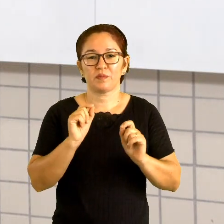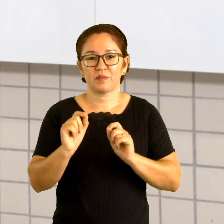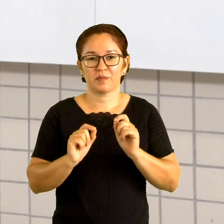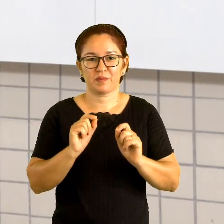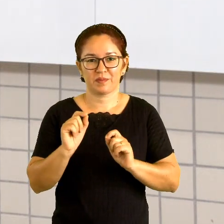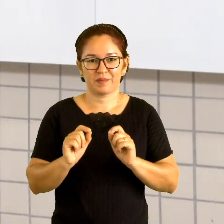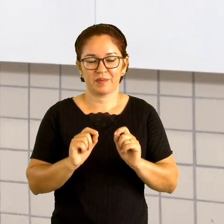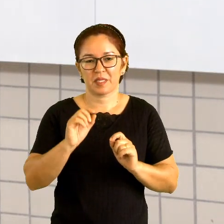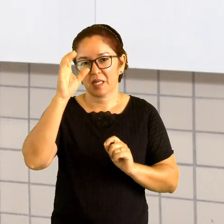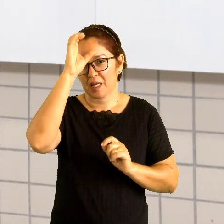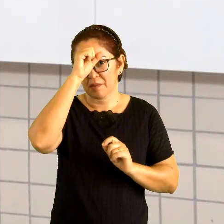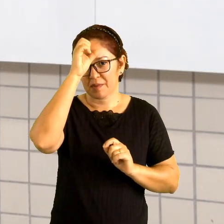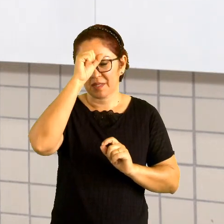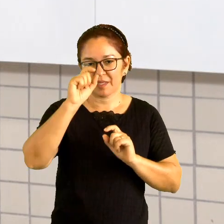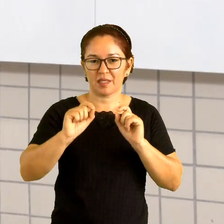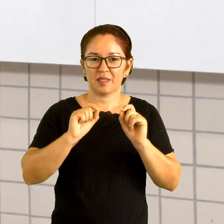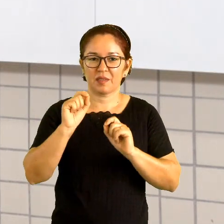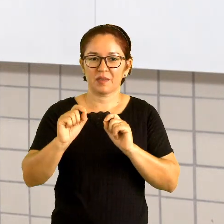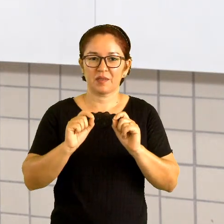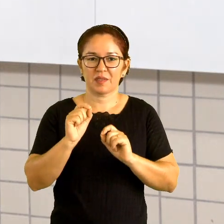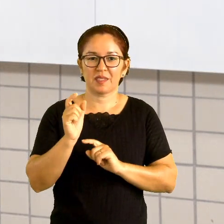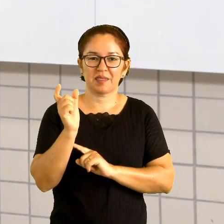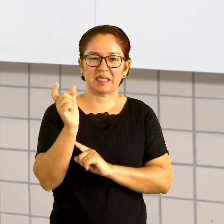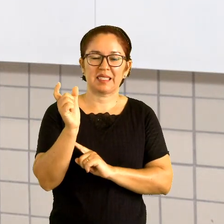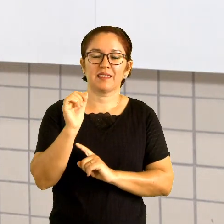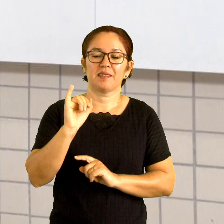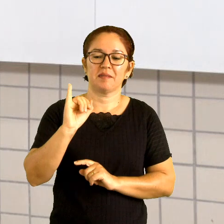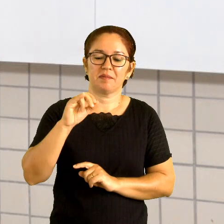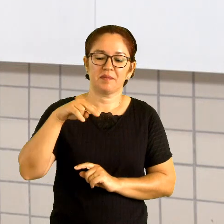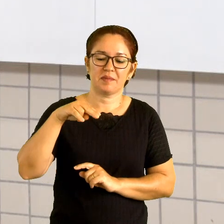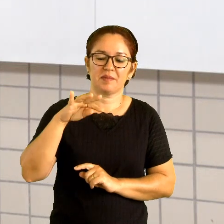de conhecimento chamado de